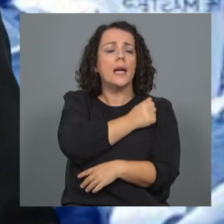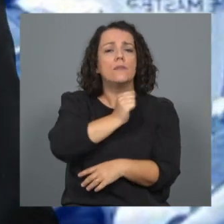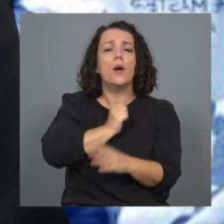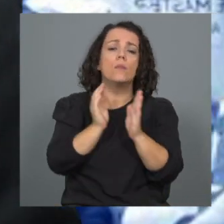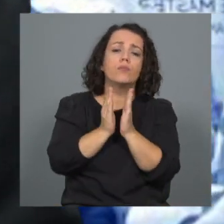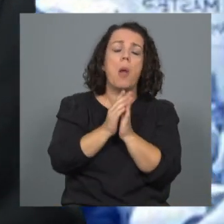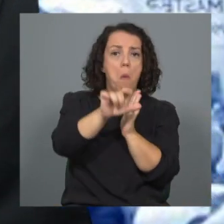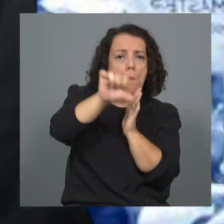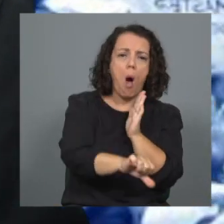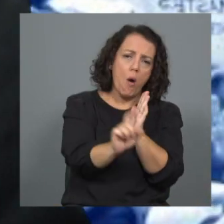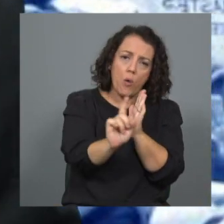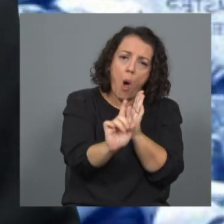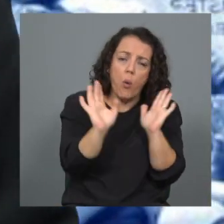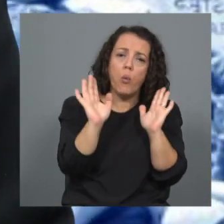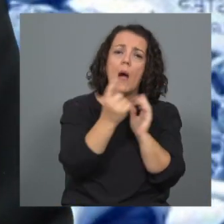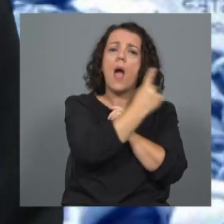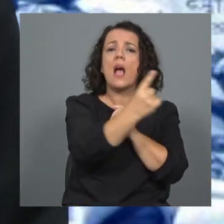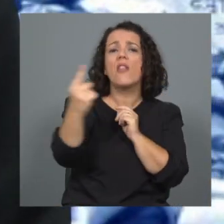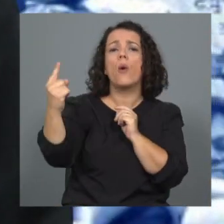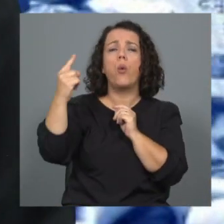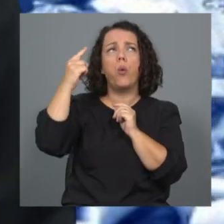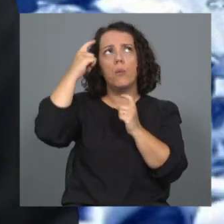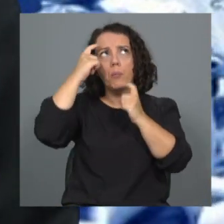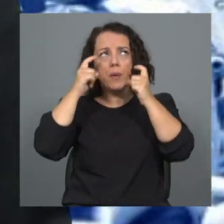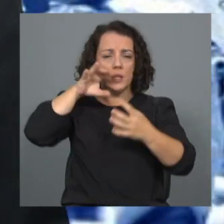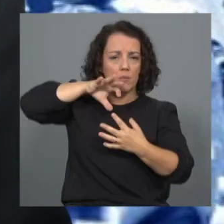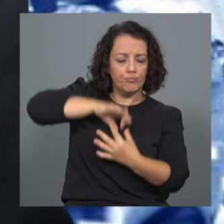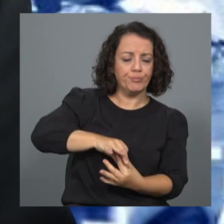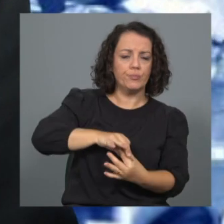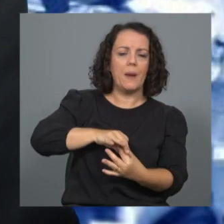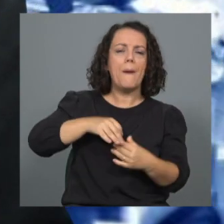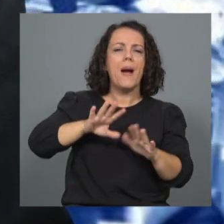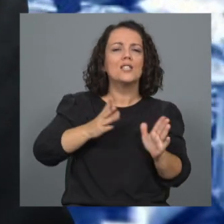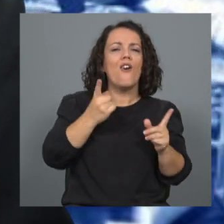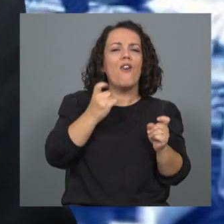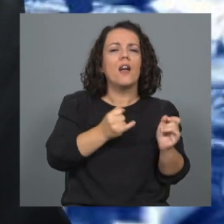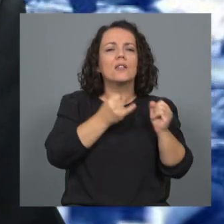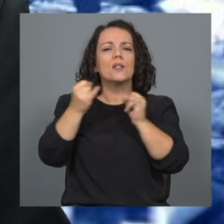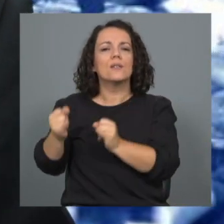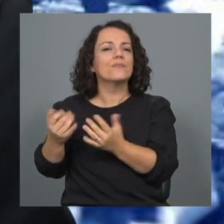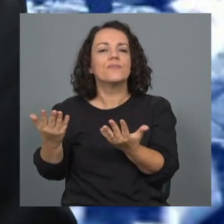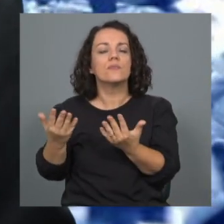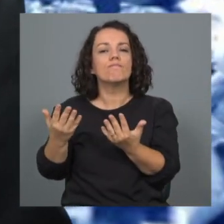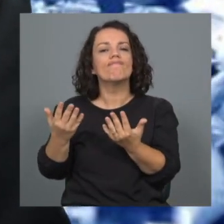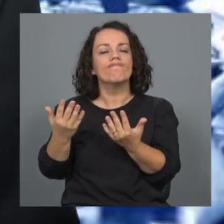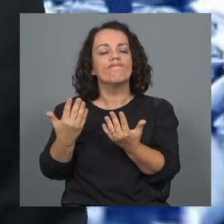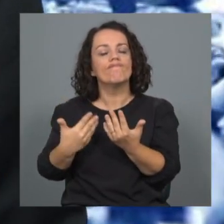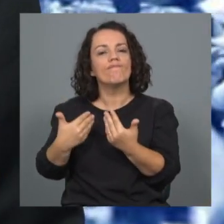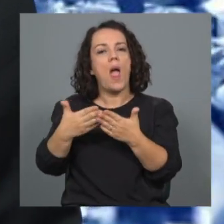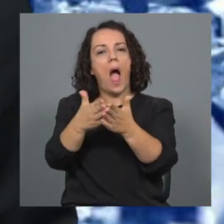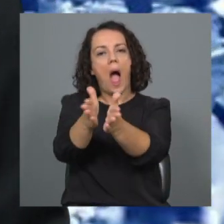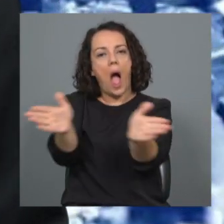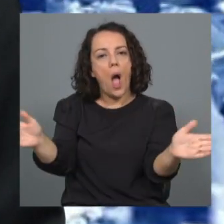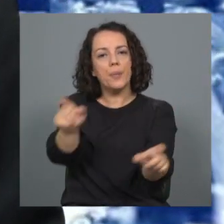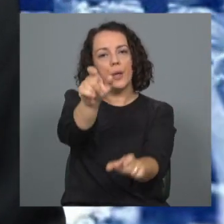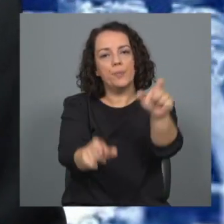má, cada um vive conforme pensa, mas eu acho que falta aquele segundo passo, que é a abertura aos outros, que é o envolvimento, e o envolvimento